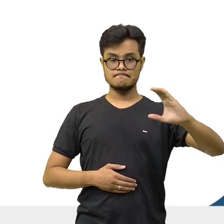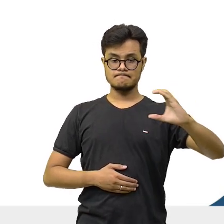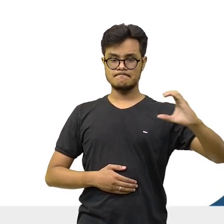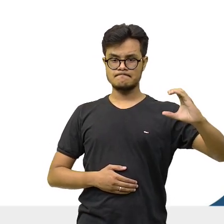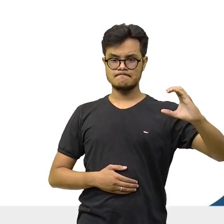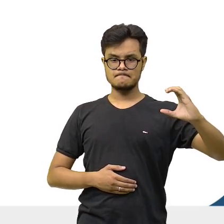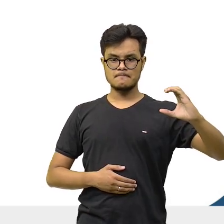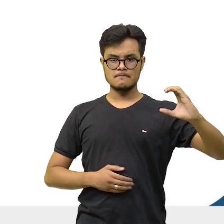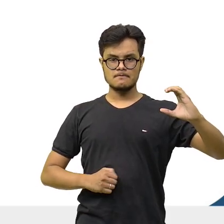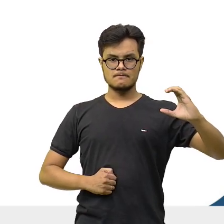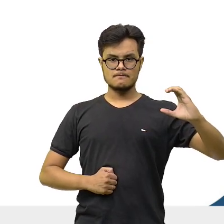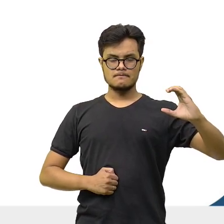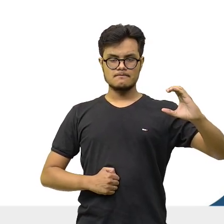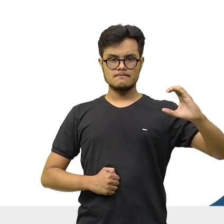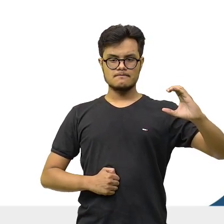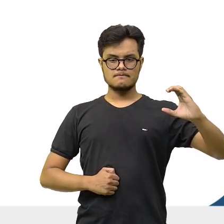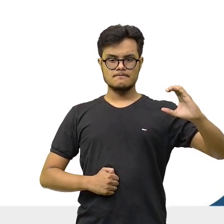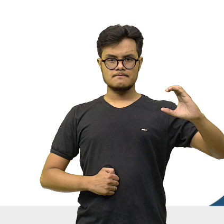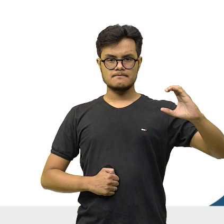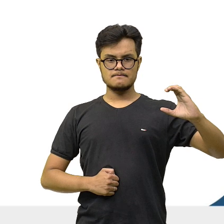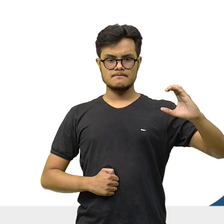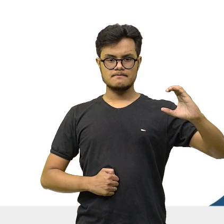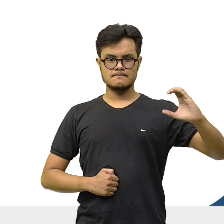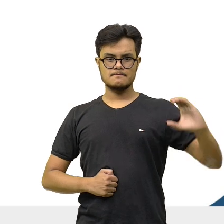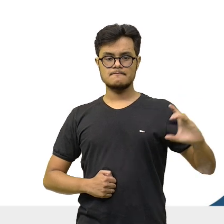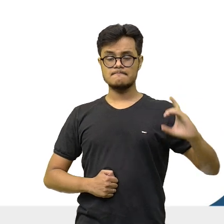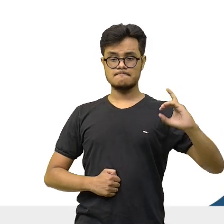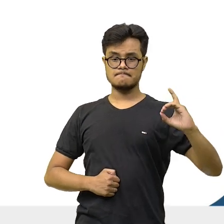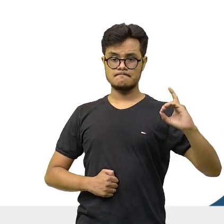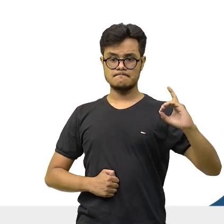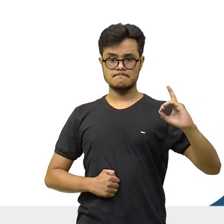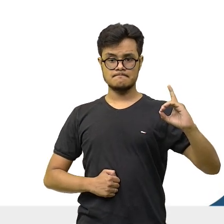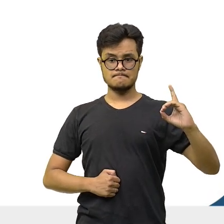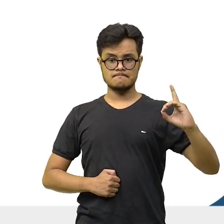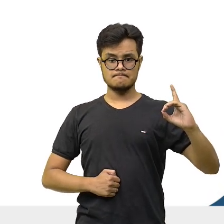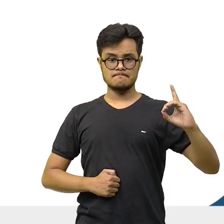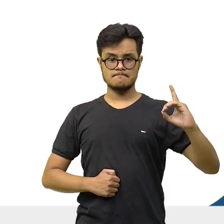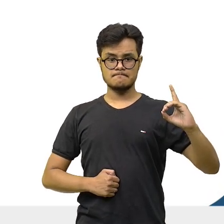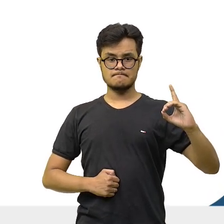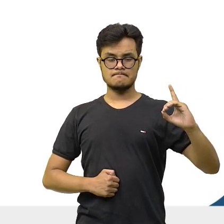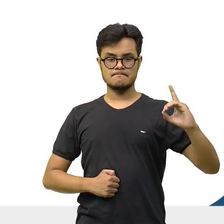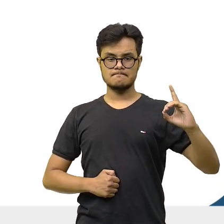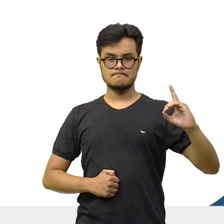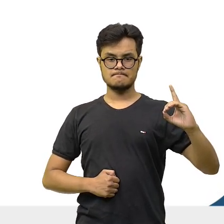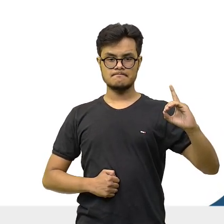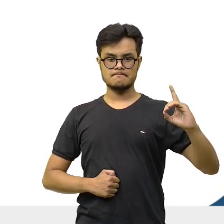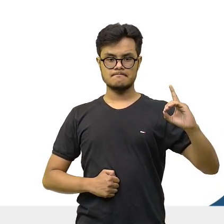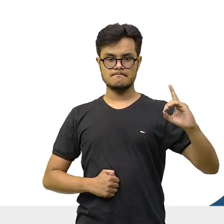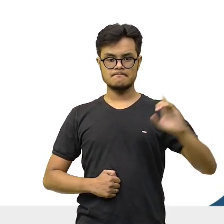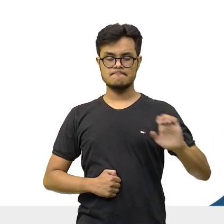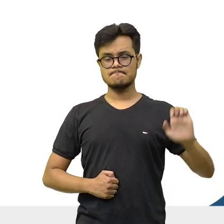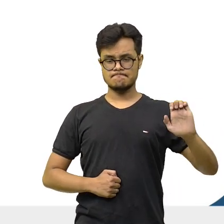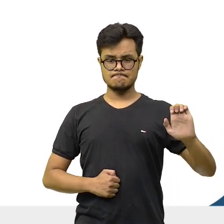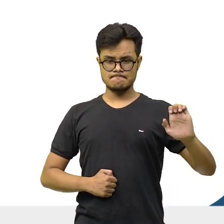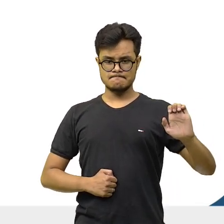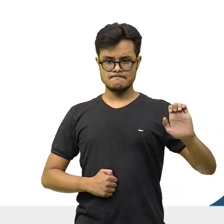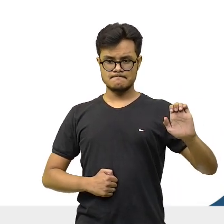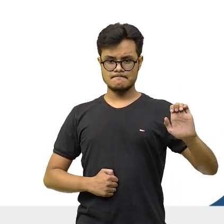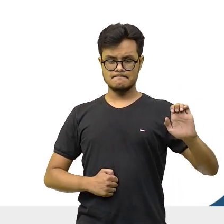letra C, estrógeno e testosterona; D, tiroxina, calcitonina; e letra E, adrenalina